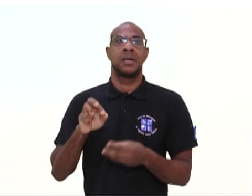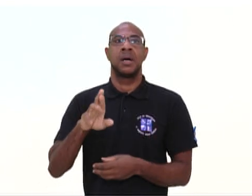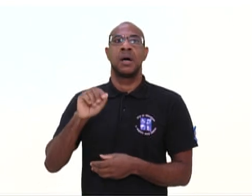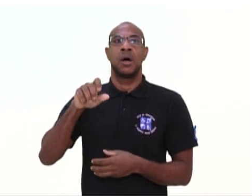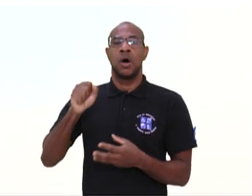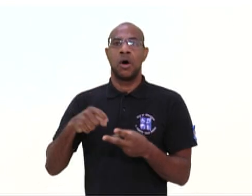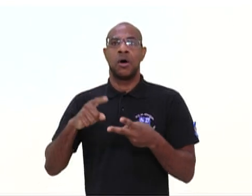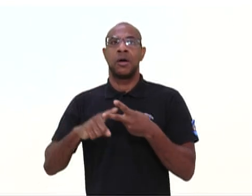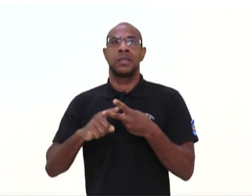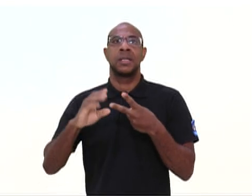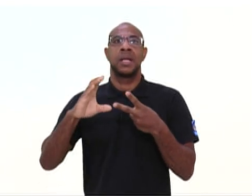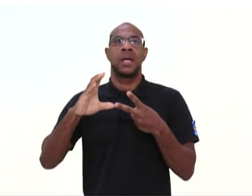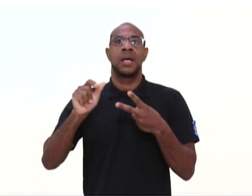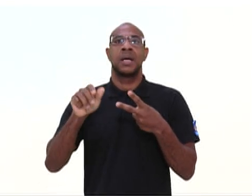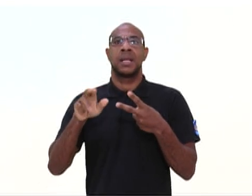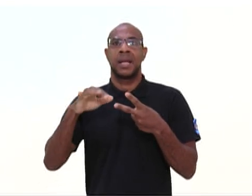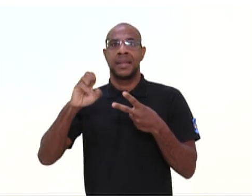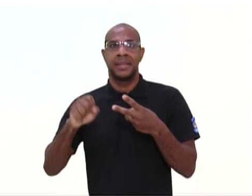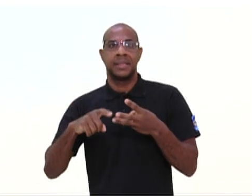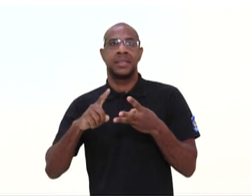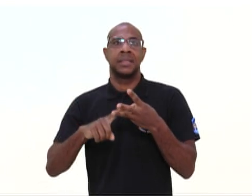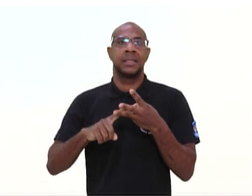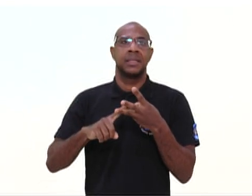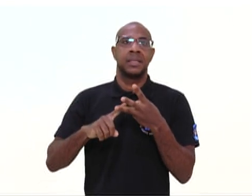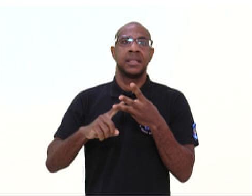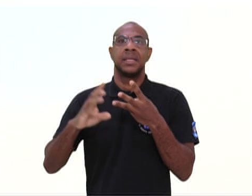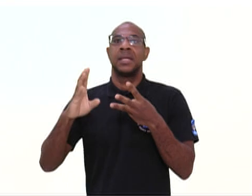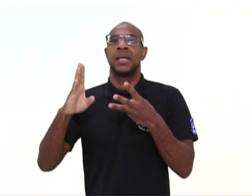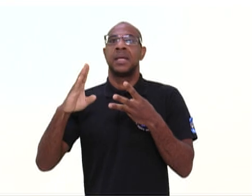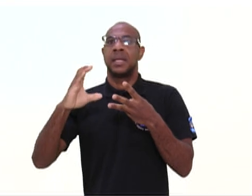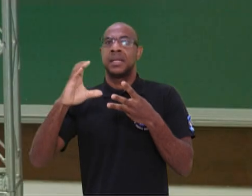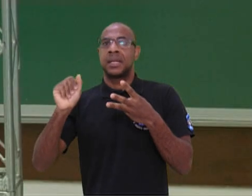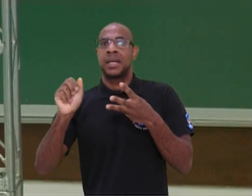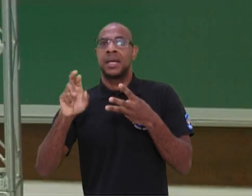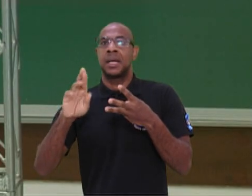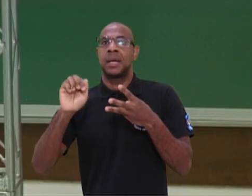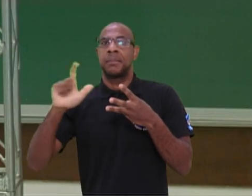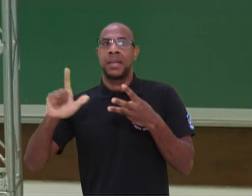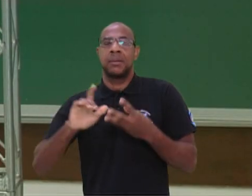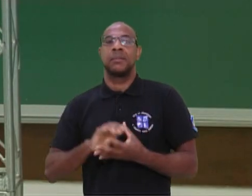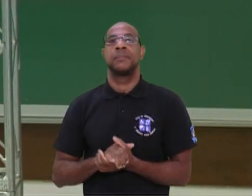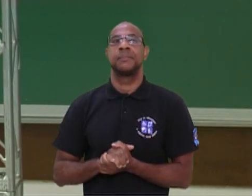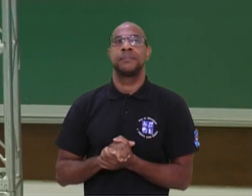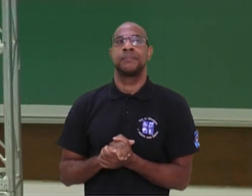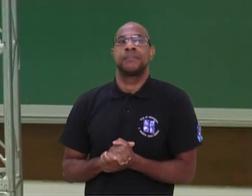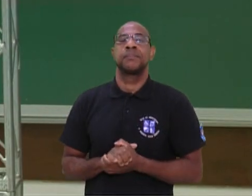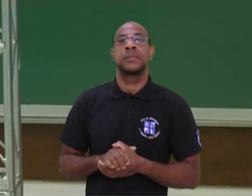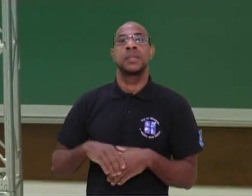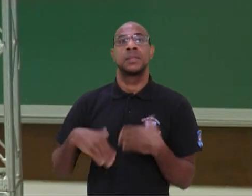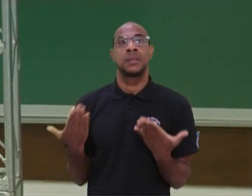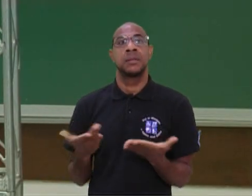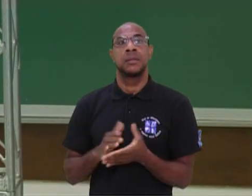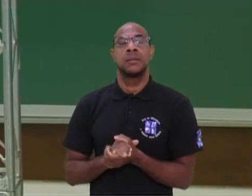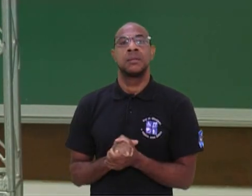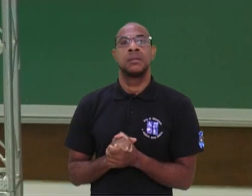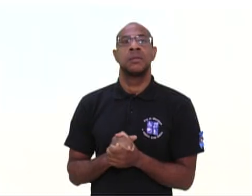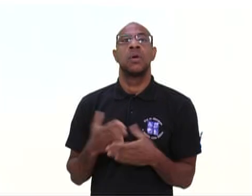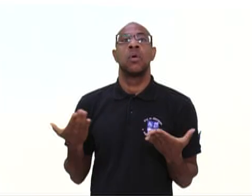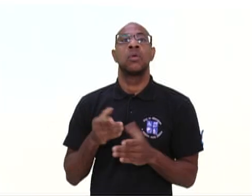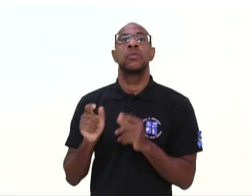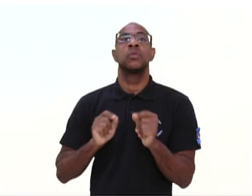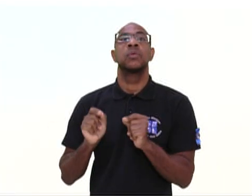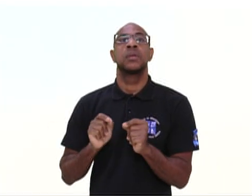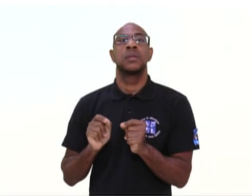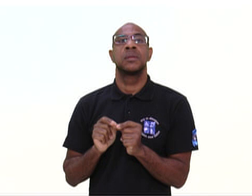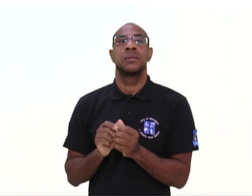de 45, né? Existiam outros autores, mas esses são os principais, nós vamos retomá-los hoje. Qual que é o recorte da nossa aula?